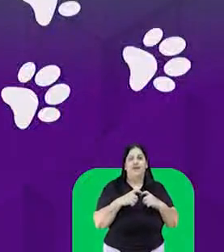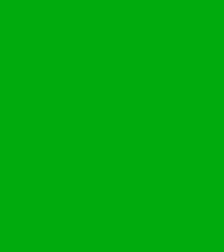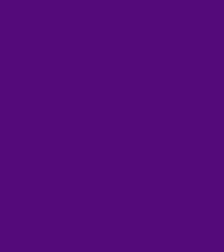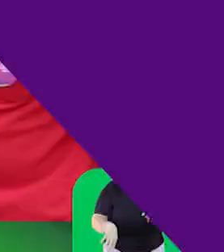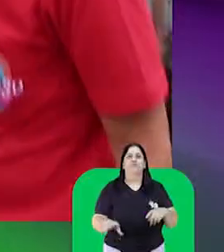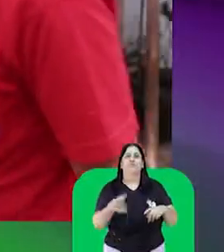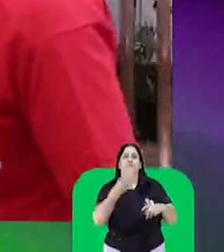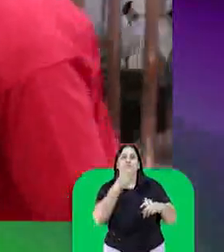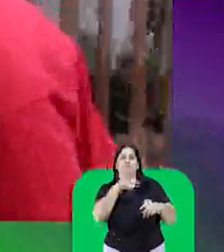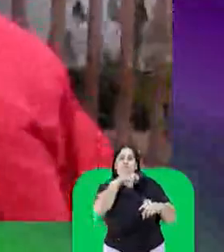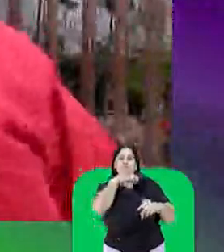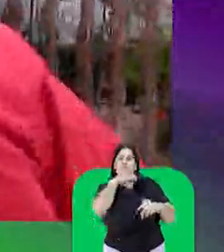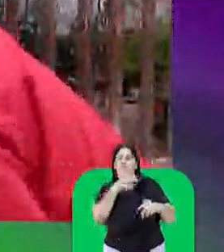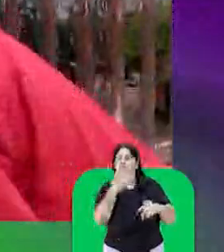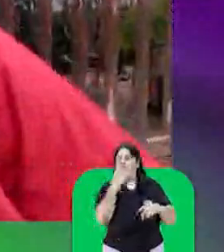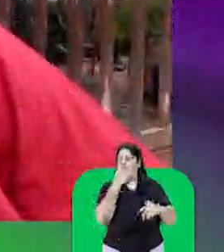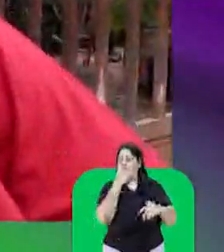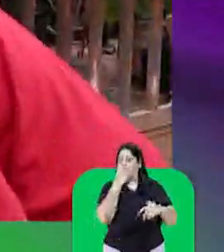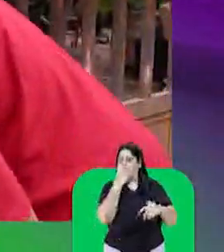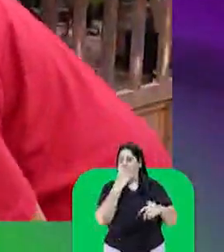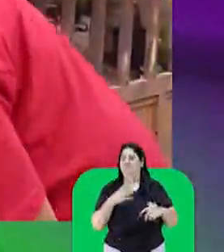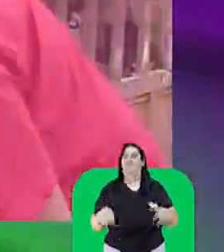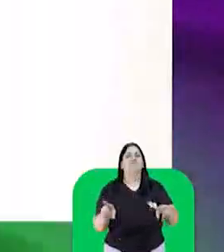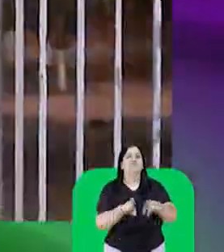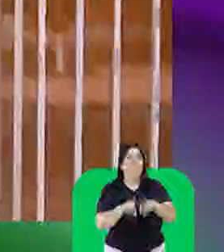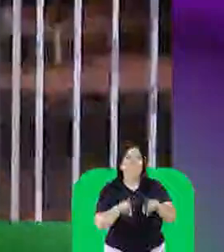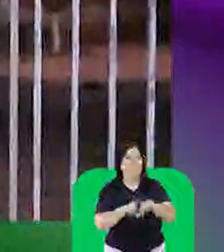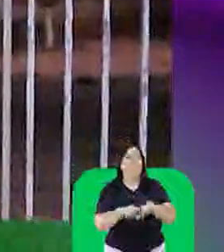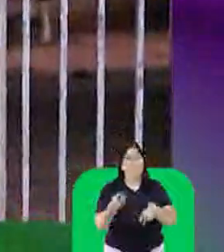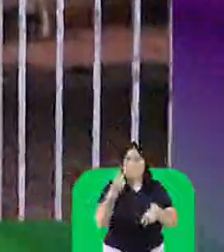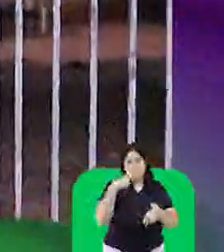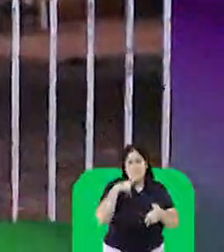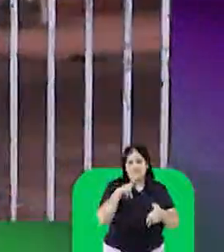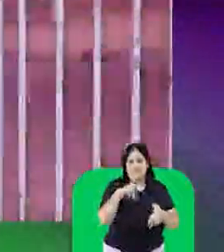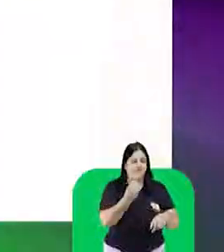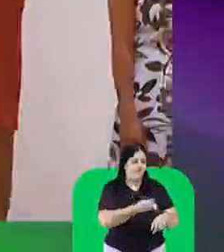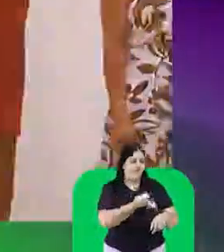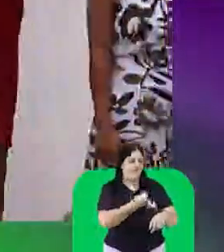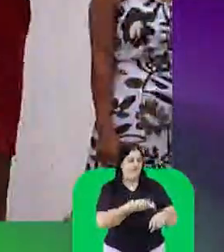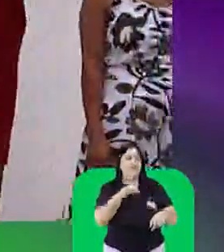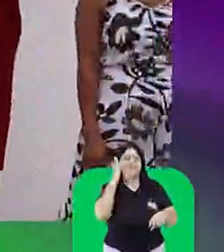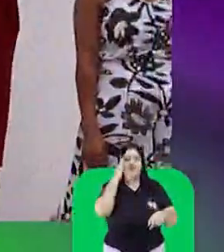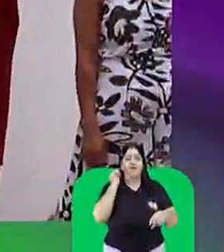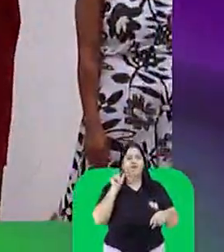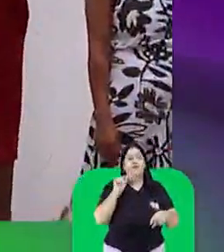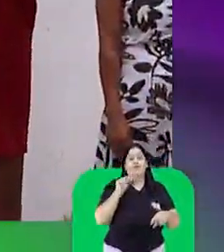Pets você viu você viveu sabe o que foi